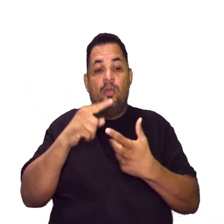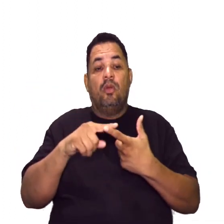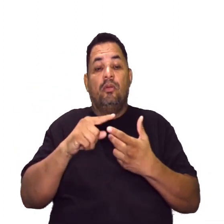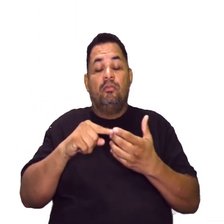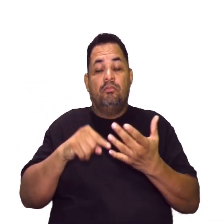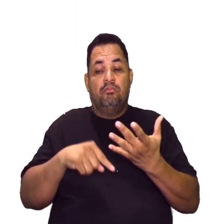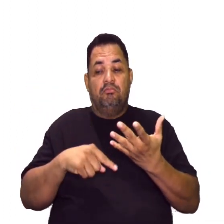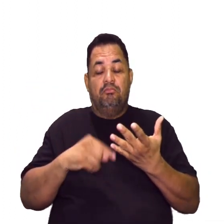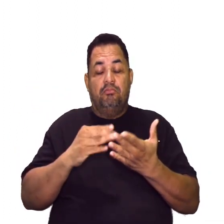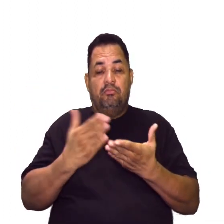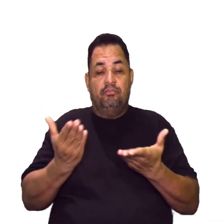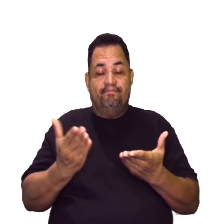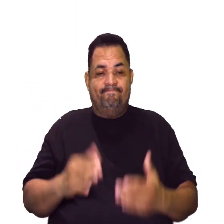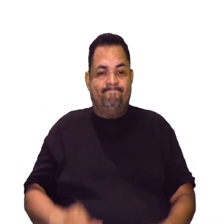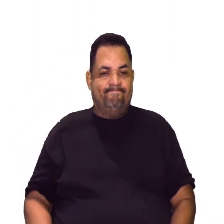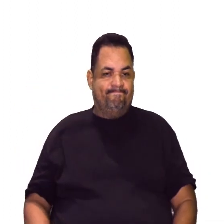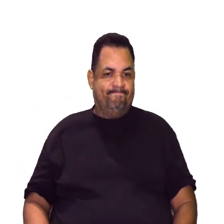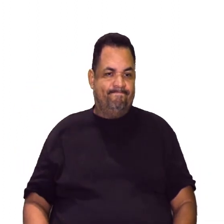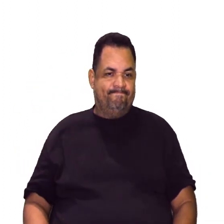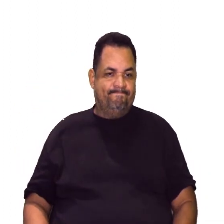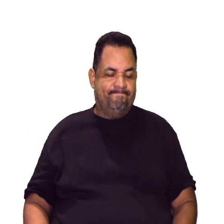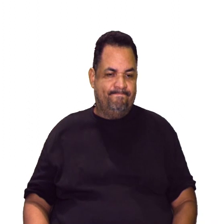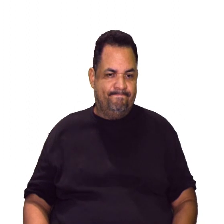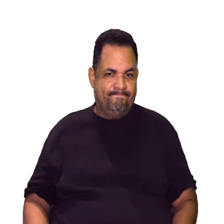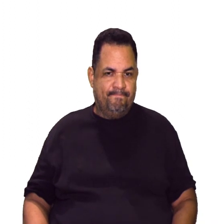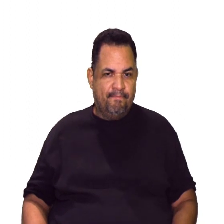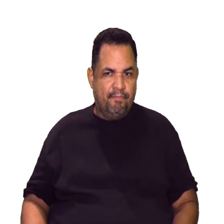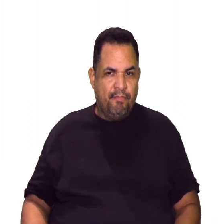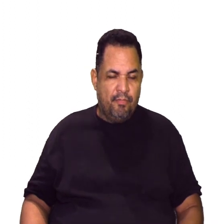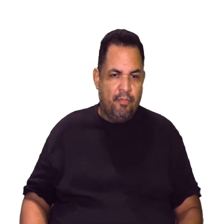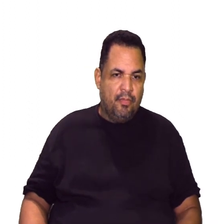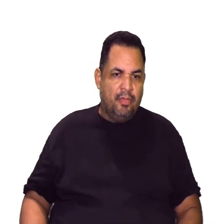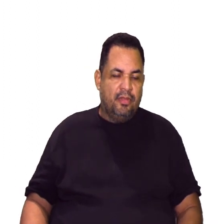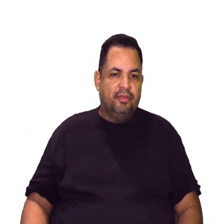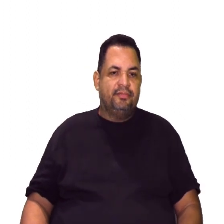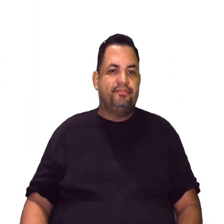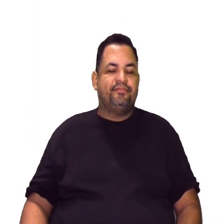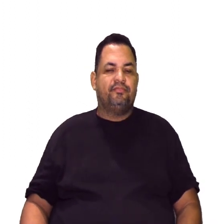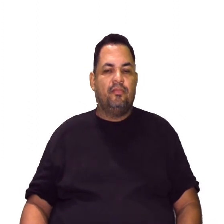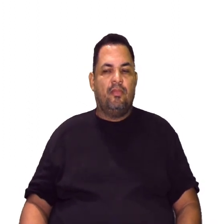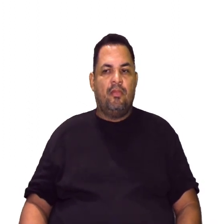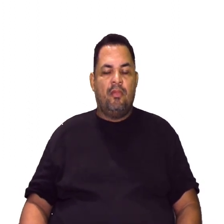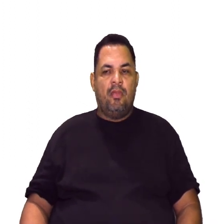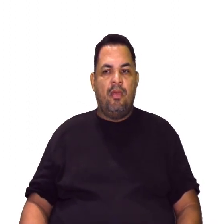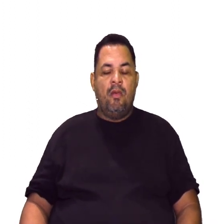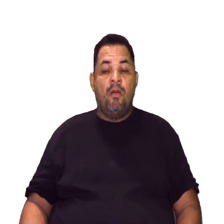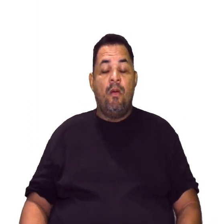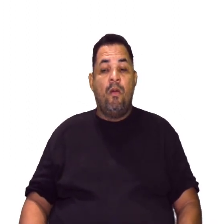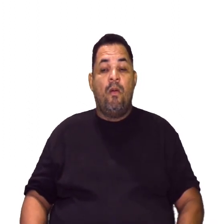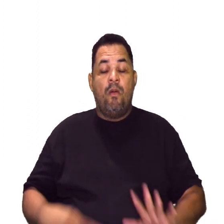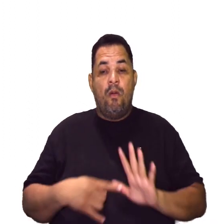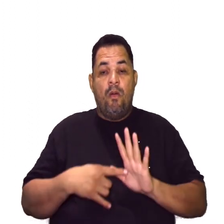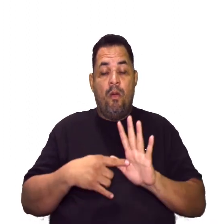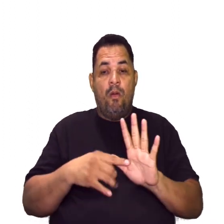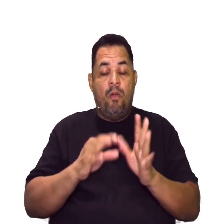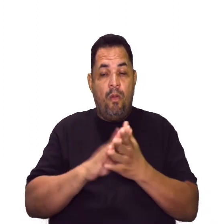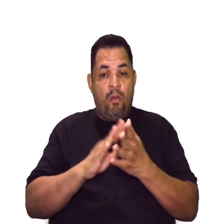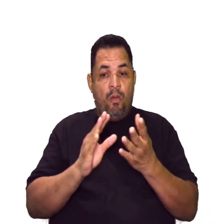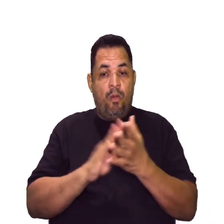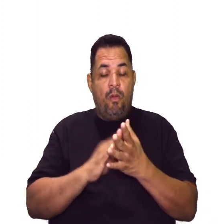respectivamente. Eita, e agora, hein? Eu estou dando não a fórmula eletrônica, eu estou dando as